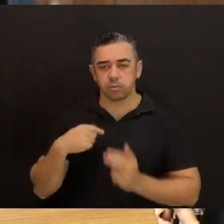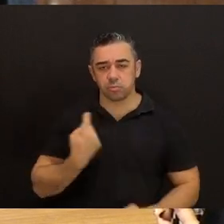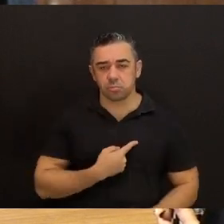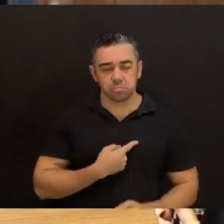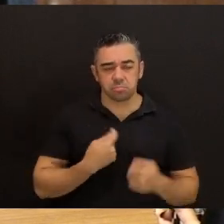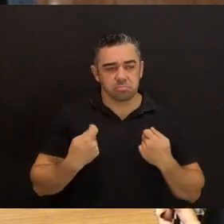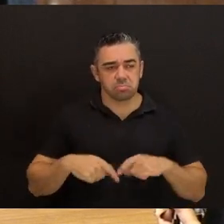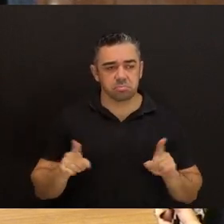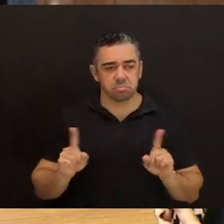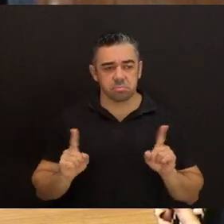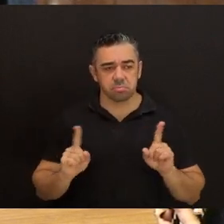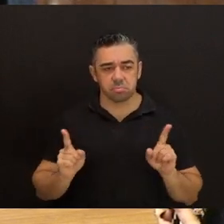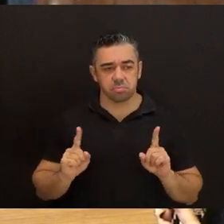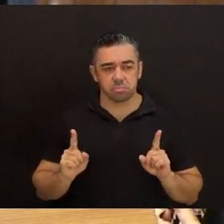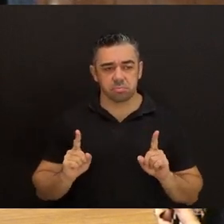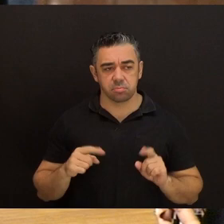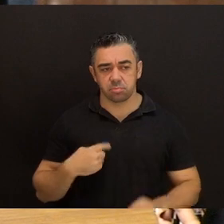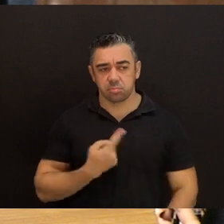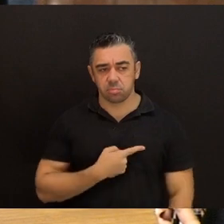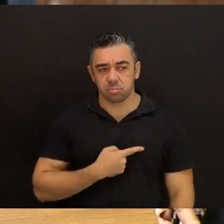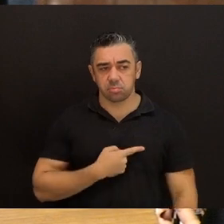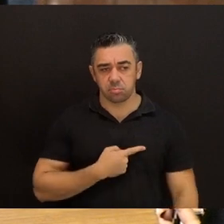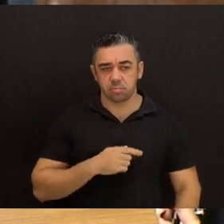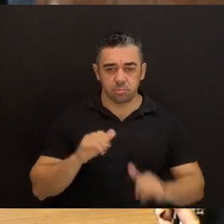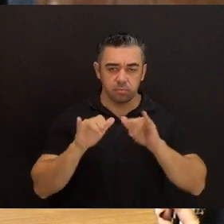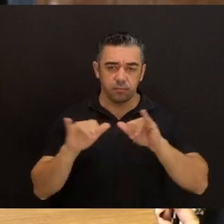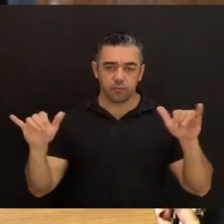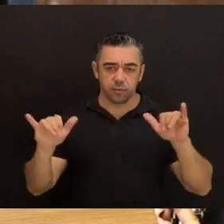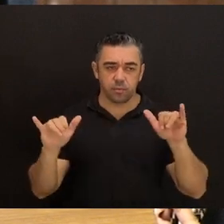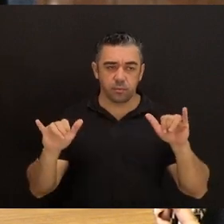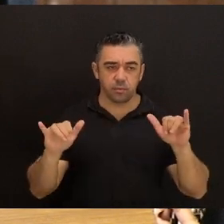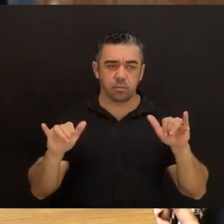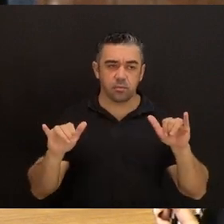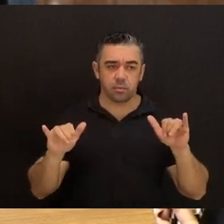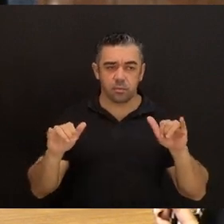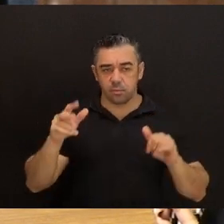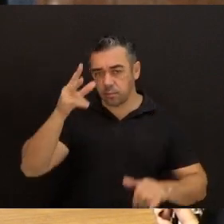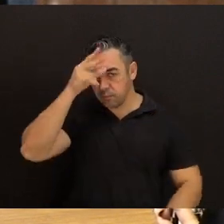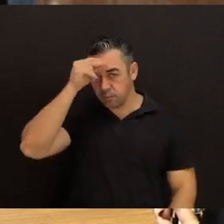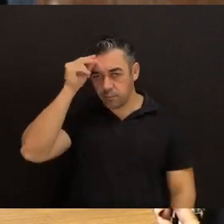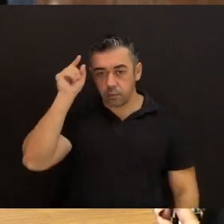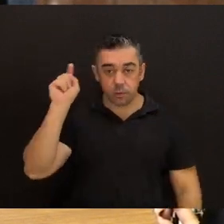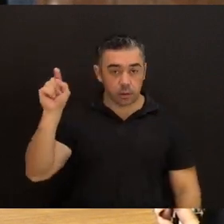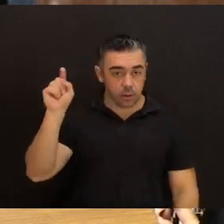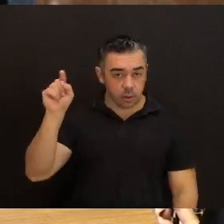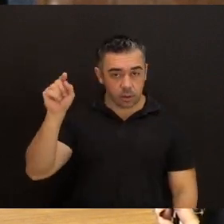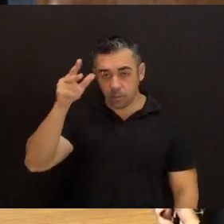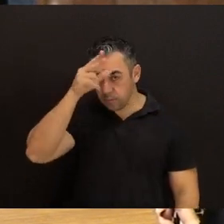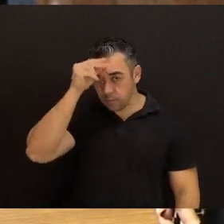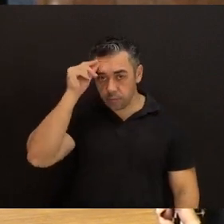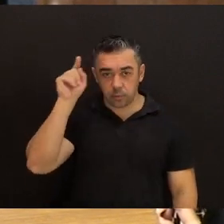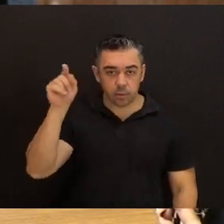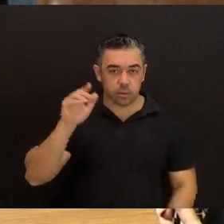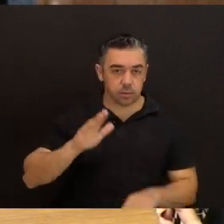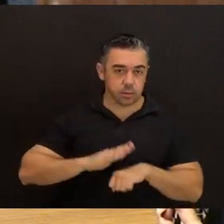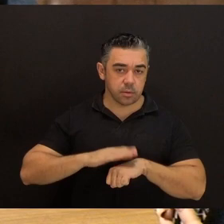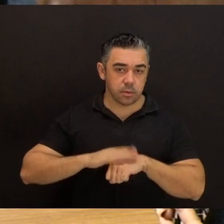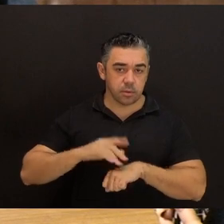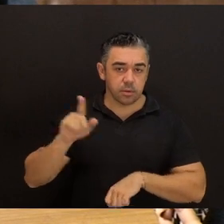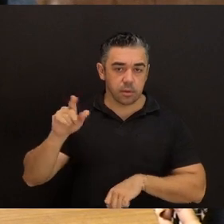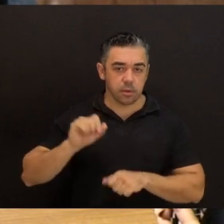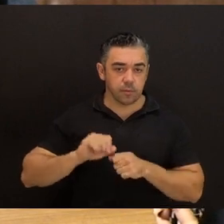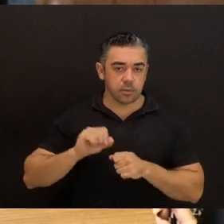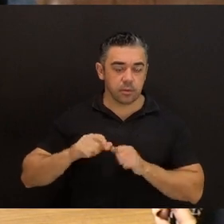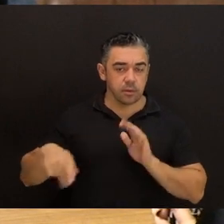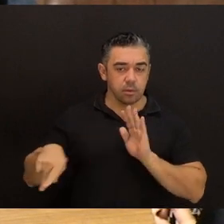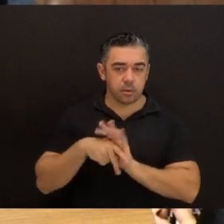de nem deveríamos informar a prefeitura porque ela devia tá fazendo isso a função de fiscalizar os Servidor da